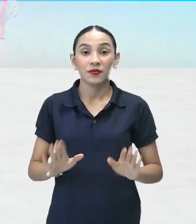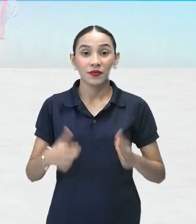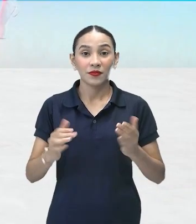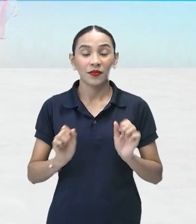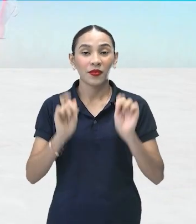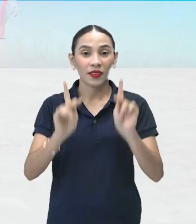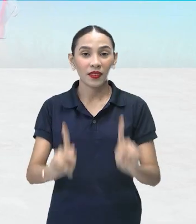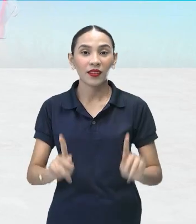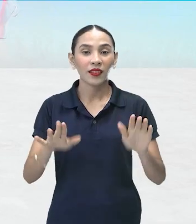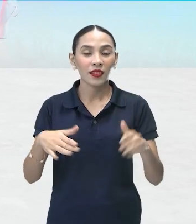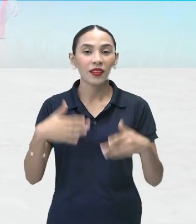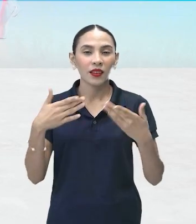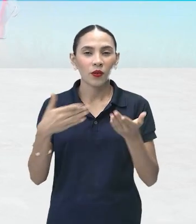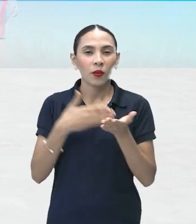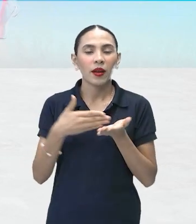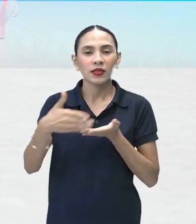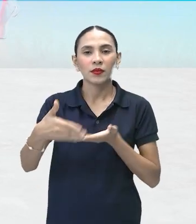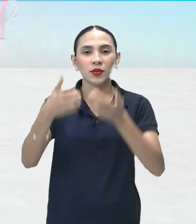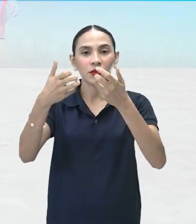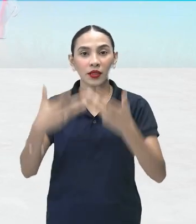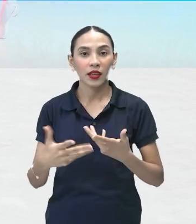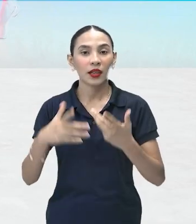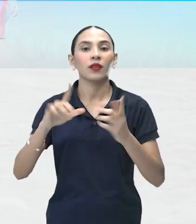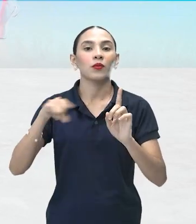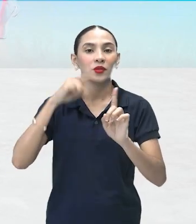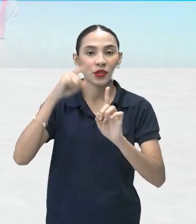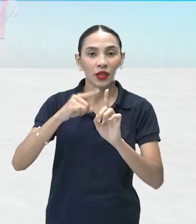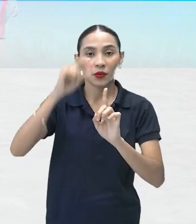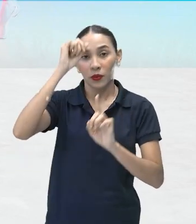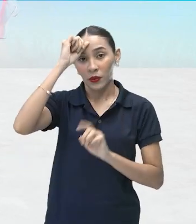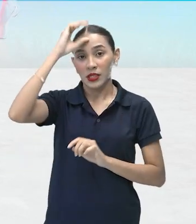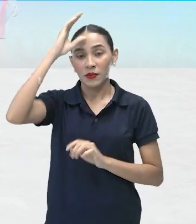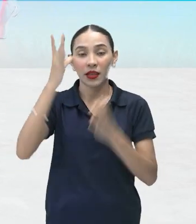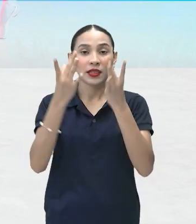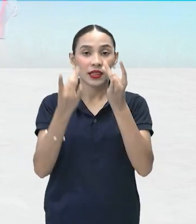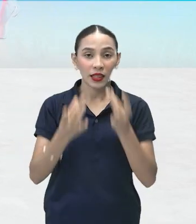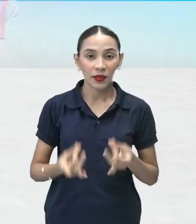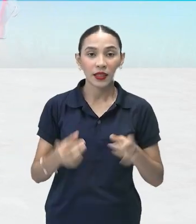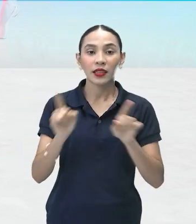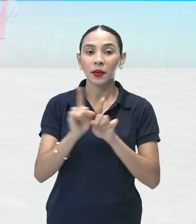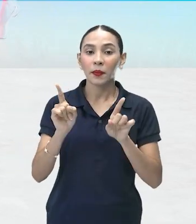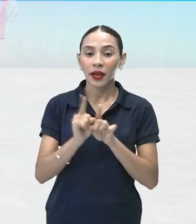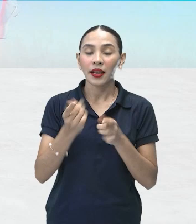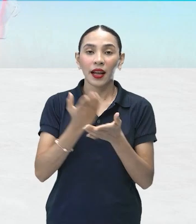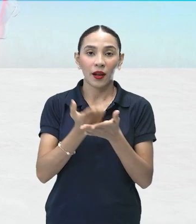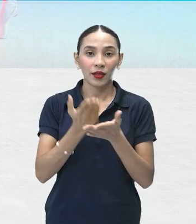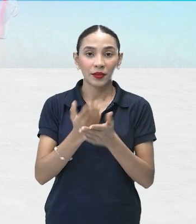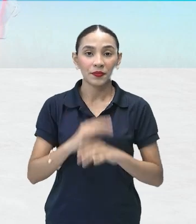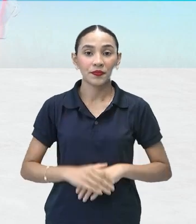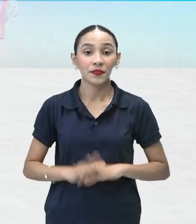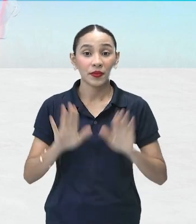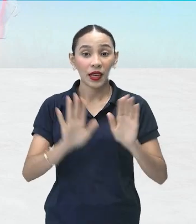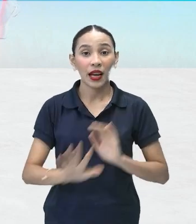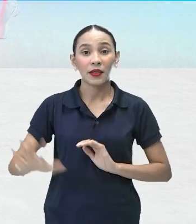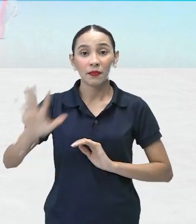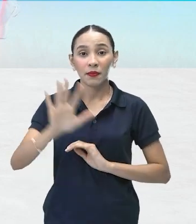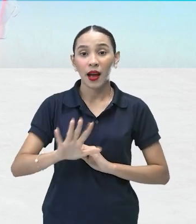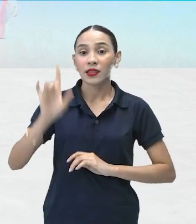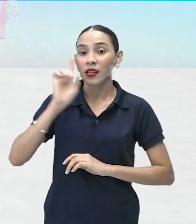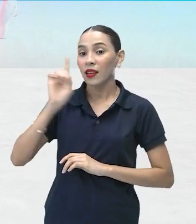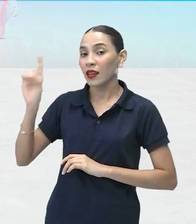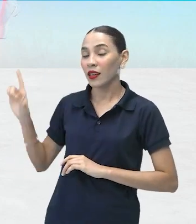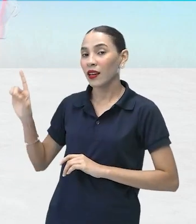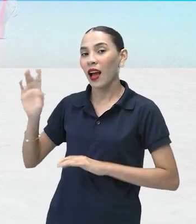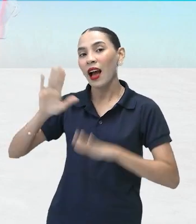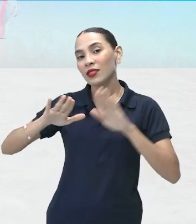Muito bem. Então, nós já falamos do nosso objeto de conhecimento, do nosso detalhamento da aula de hoje, e as imagens estão falando.